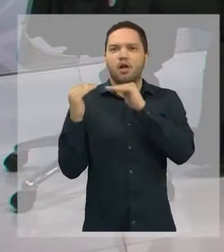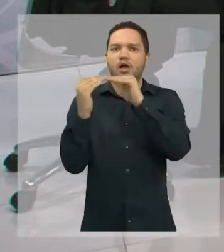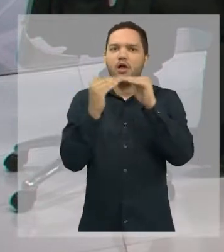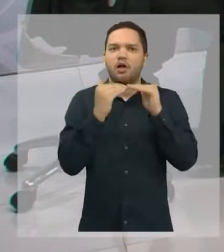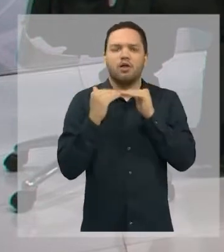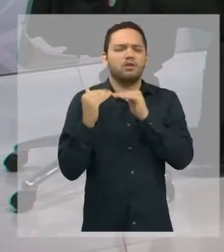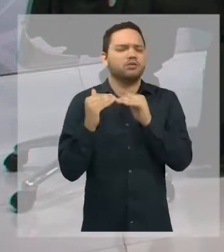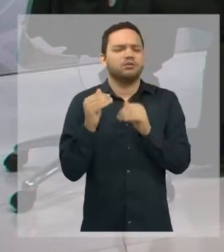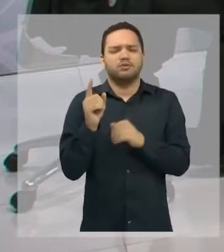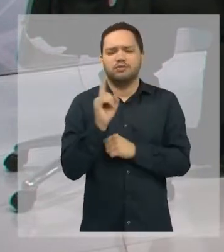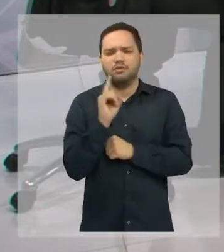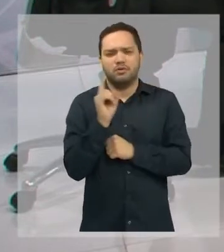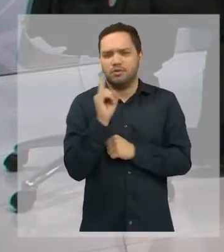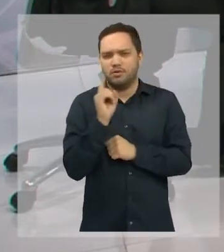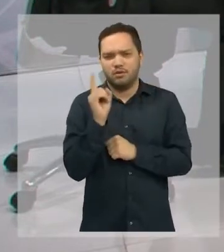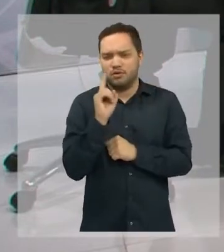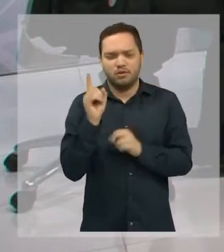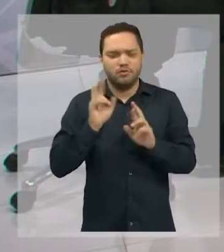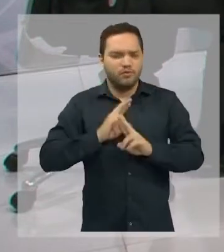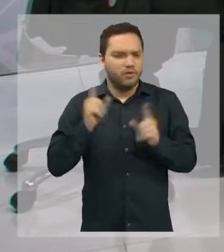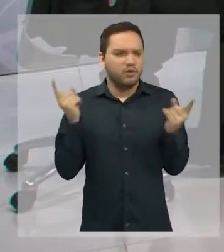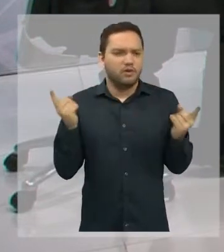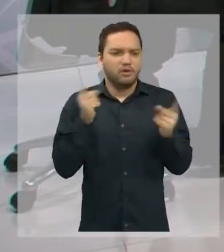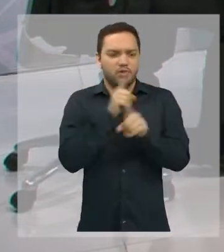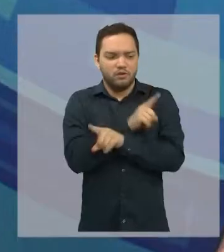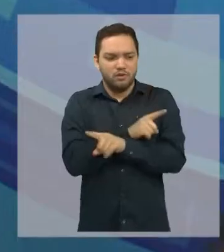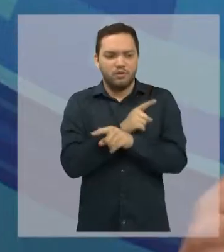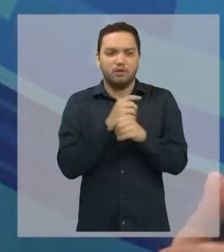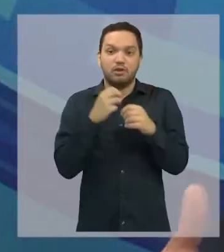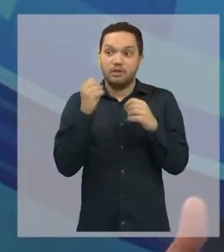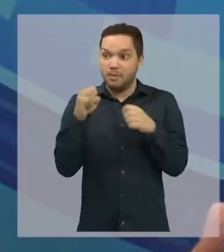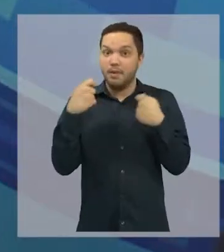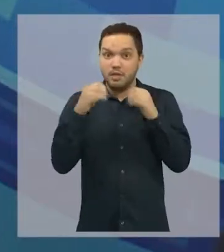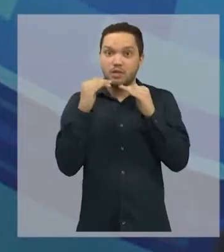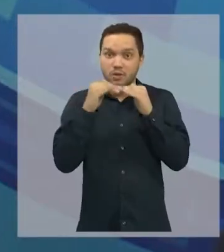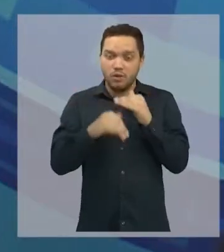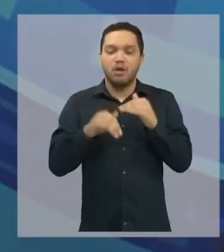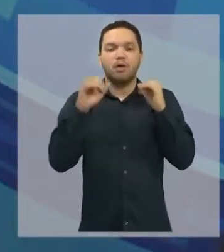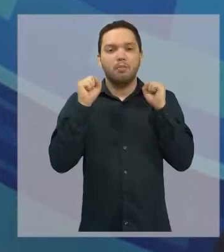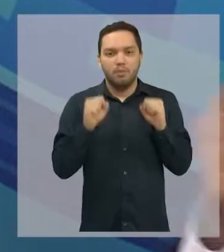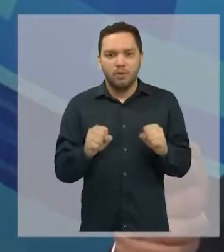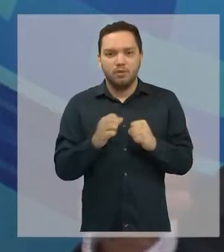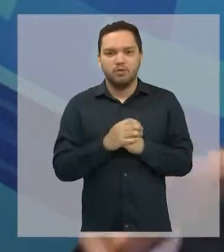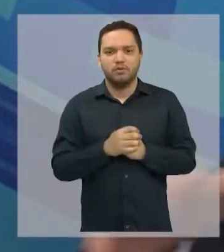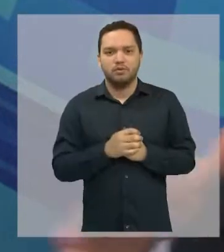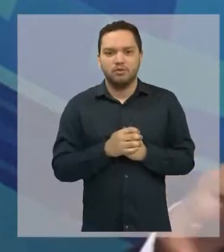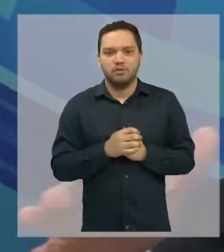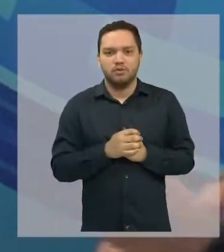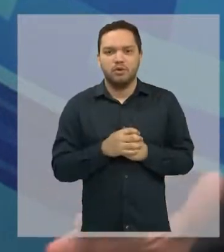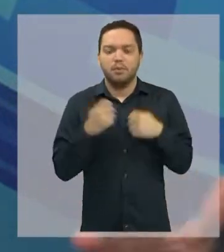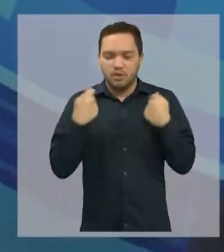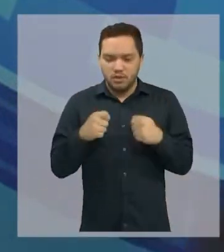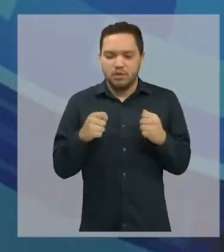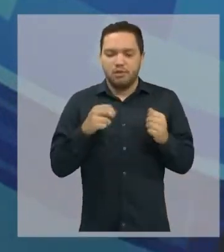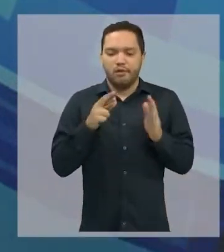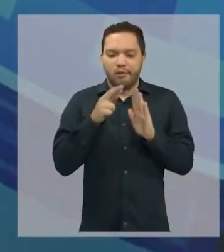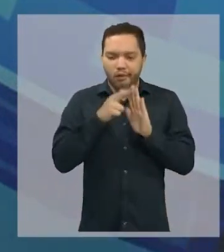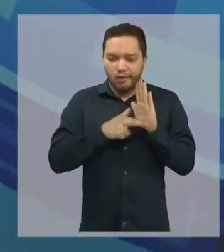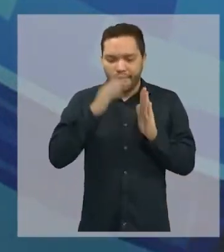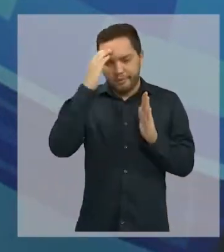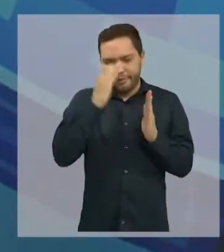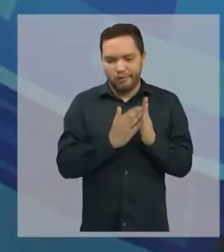todo mundo. E não é exatamente o contrário disso. É discordar quando for preciso e exigir que não saia dos